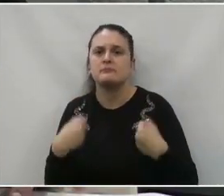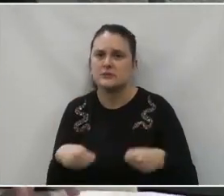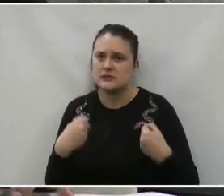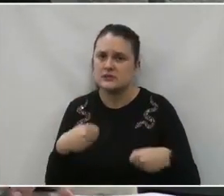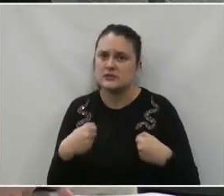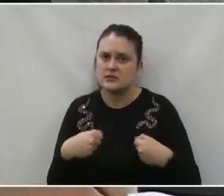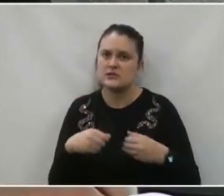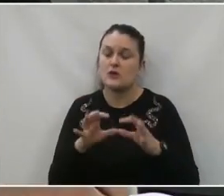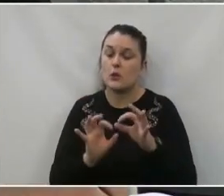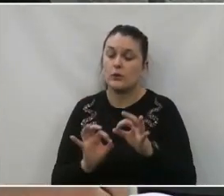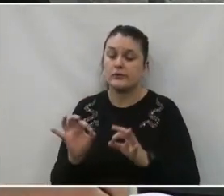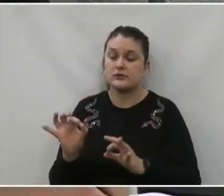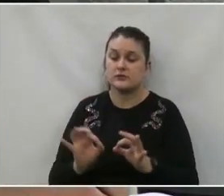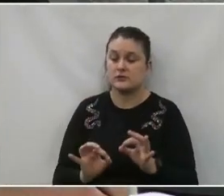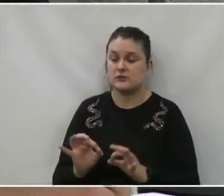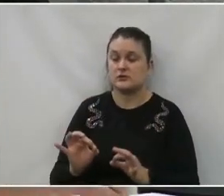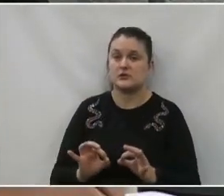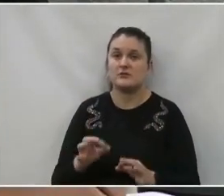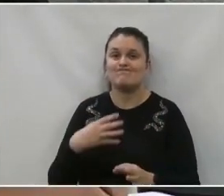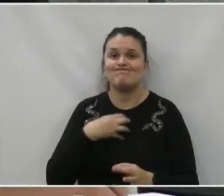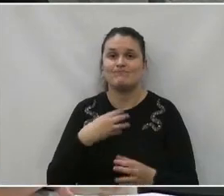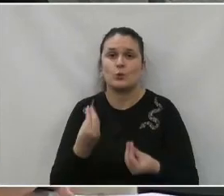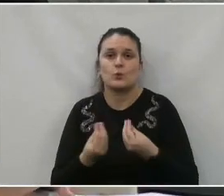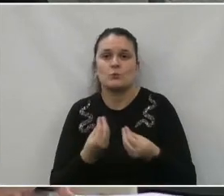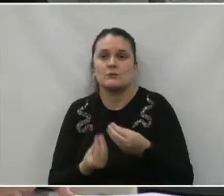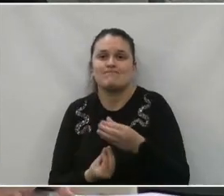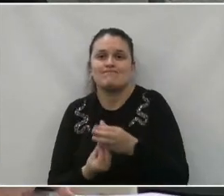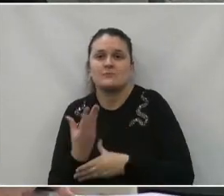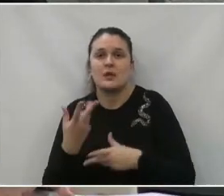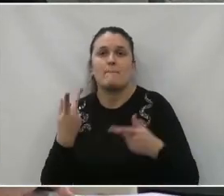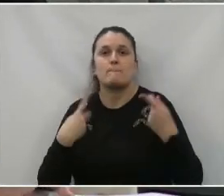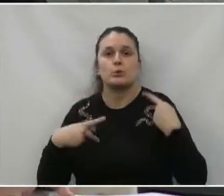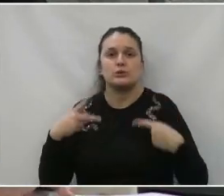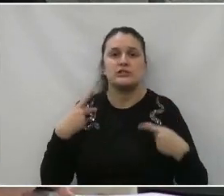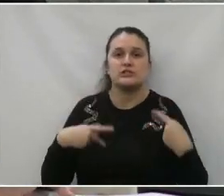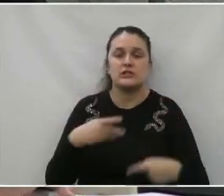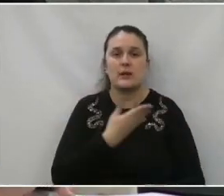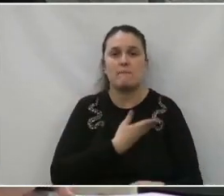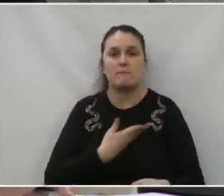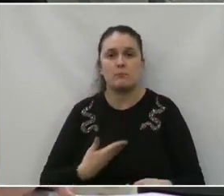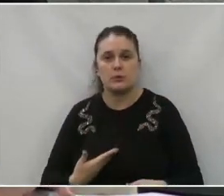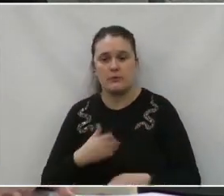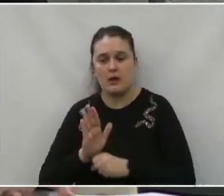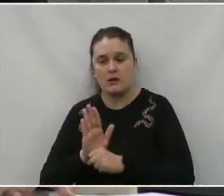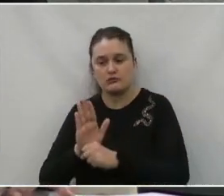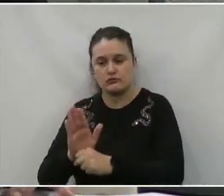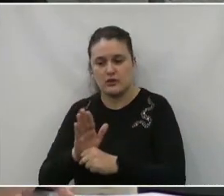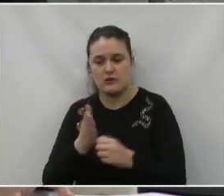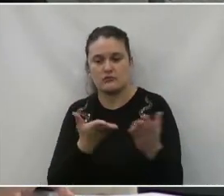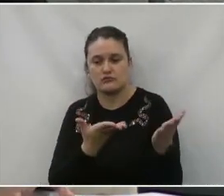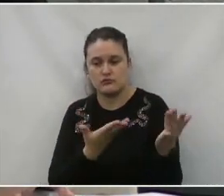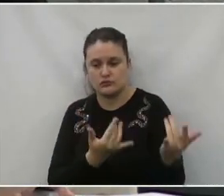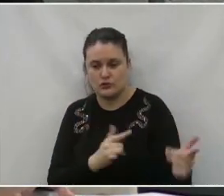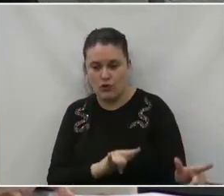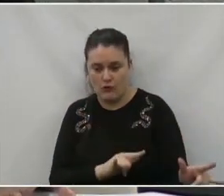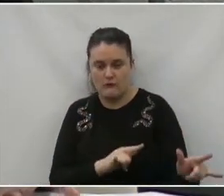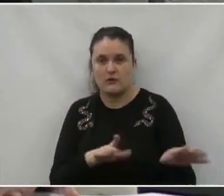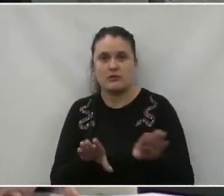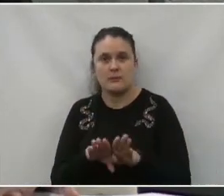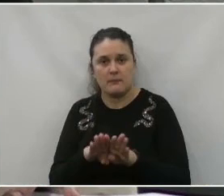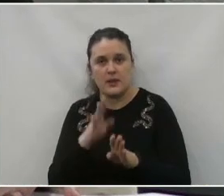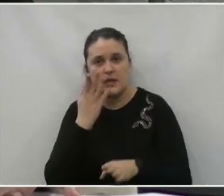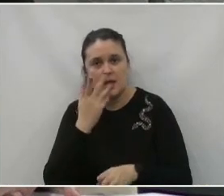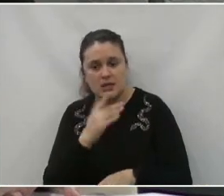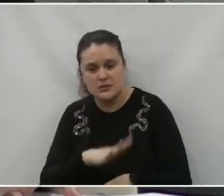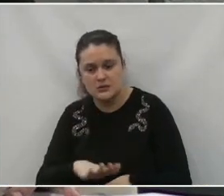forma organizada, criar políticas públicas para a juventude, para os adolescentes, para as